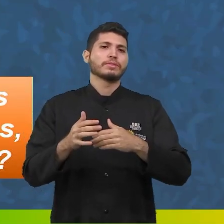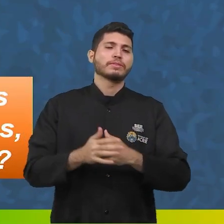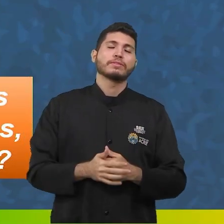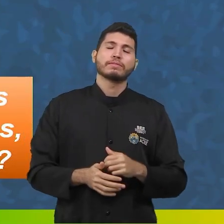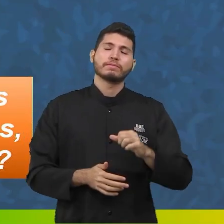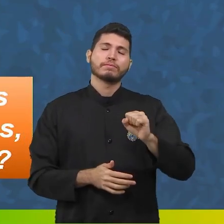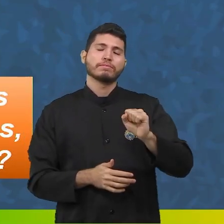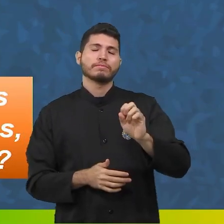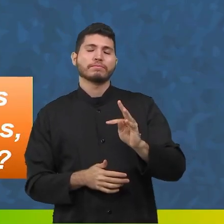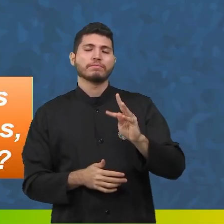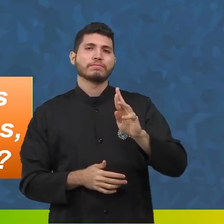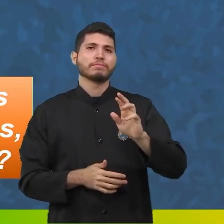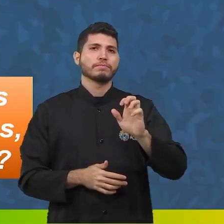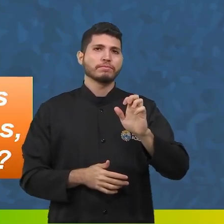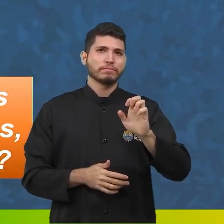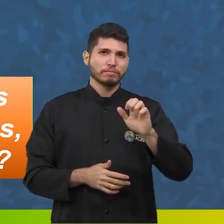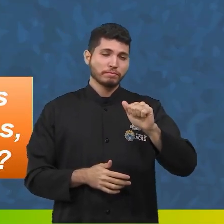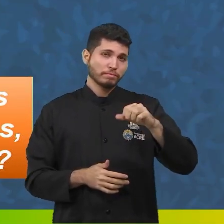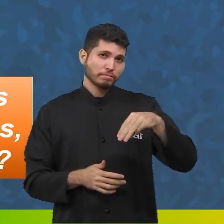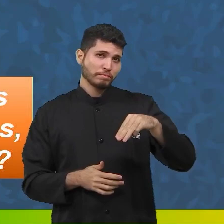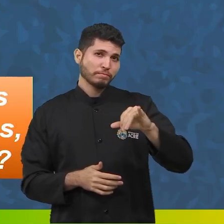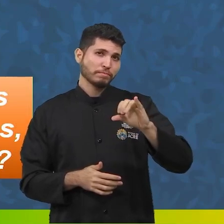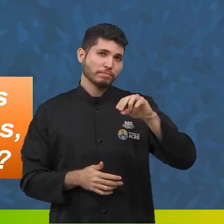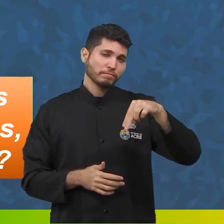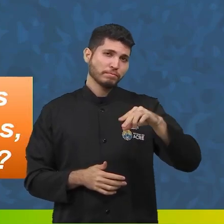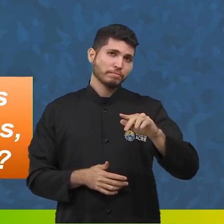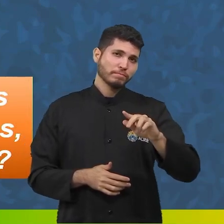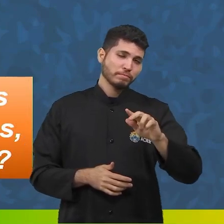no cenário global. Então, como que